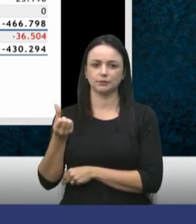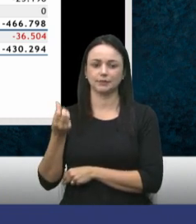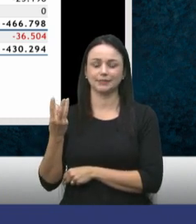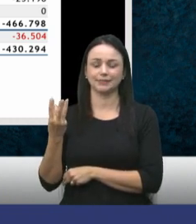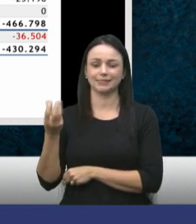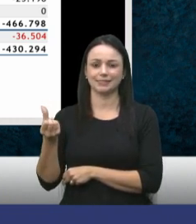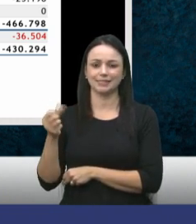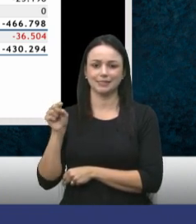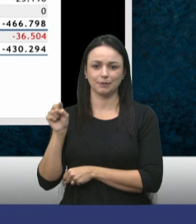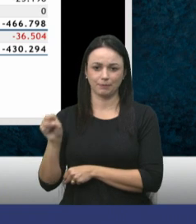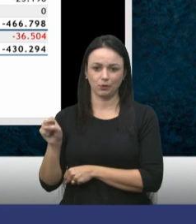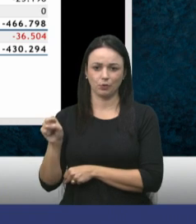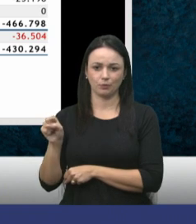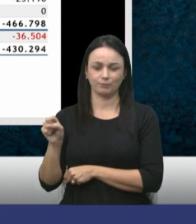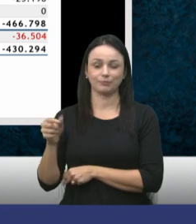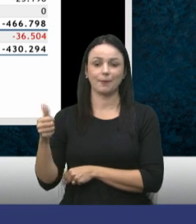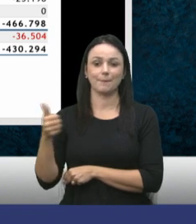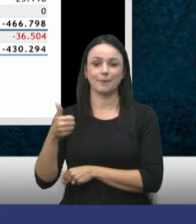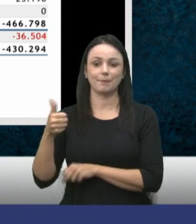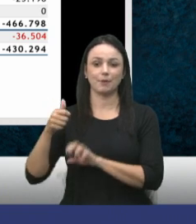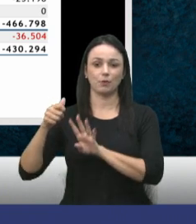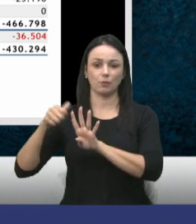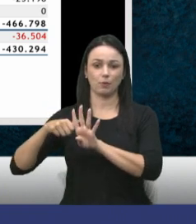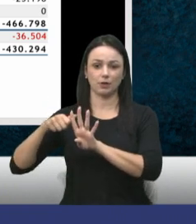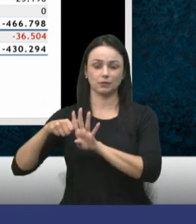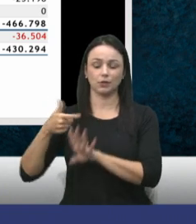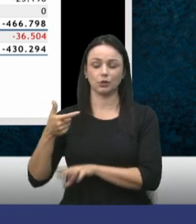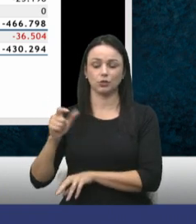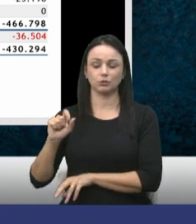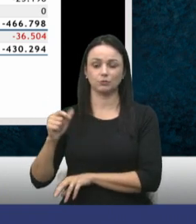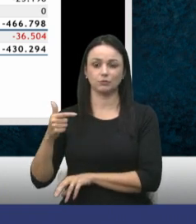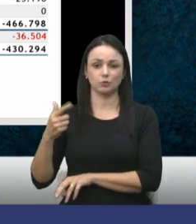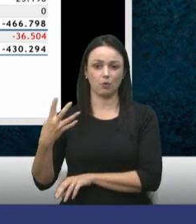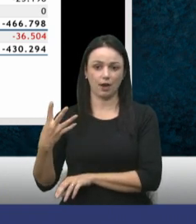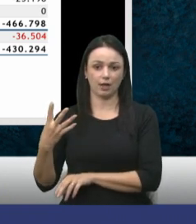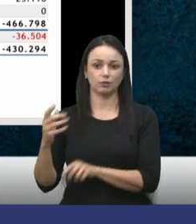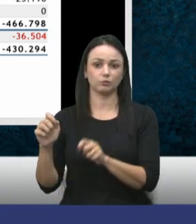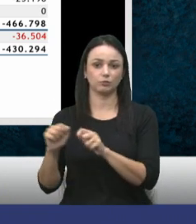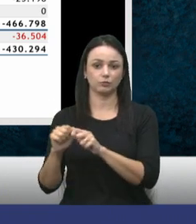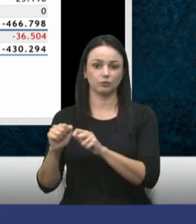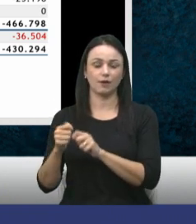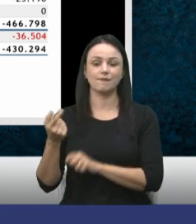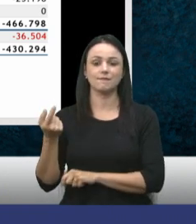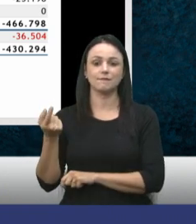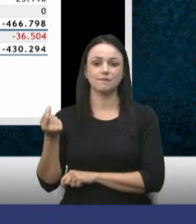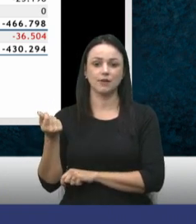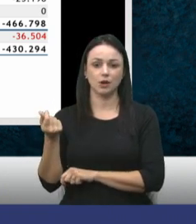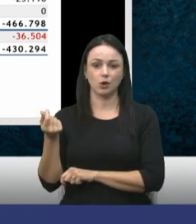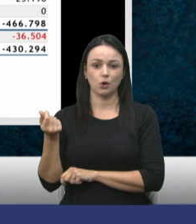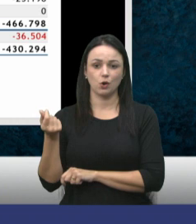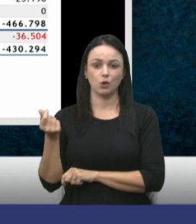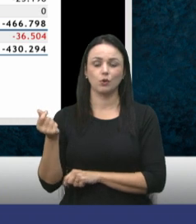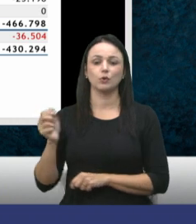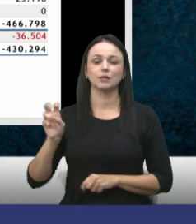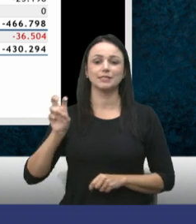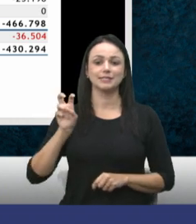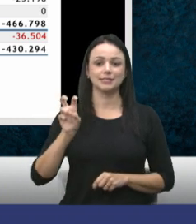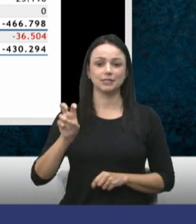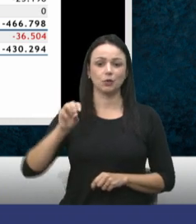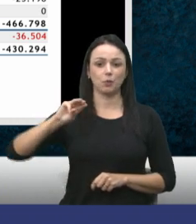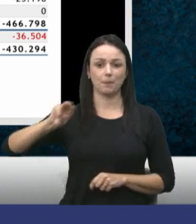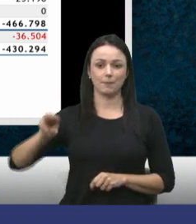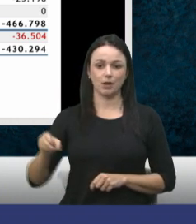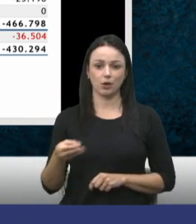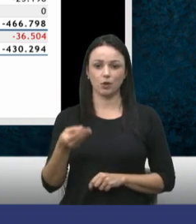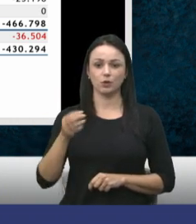31.636.000. No primeiro quadrimestre de 2024, foi realizado o valor de R$